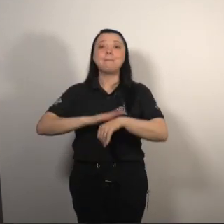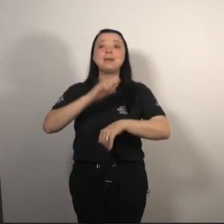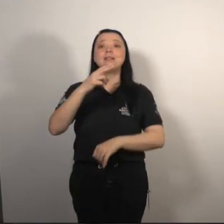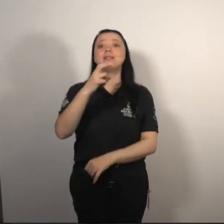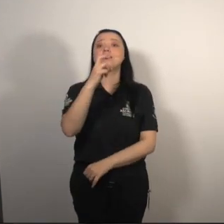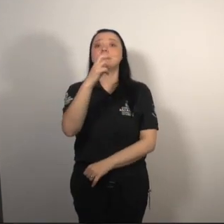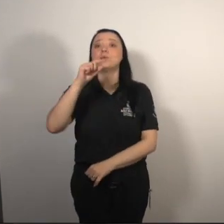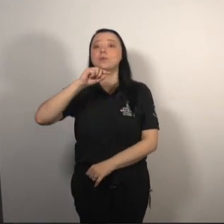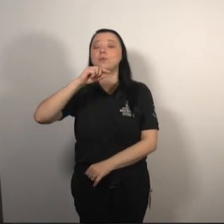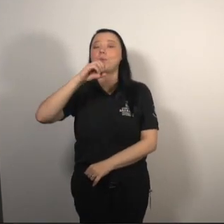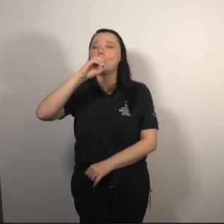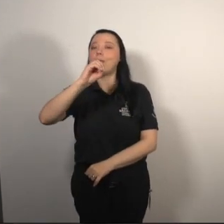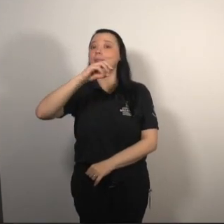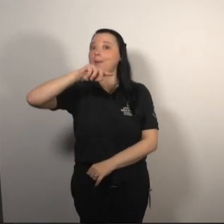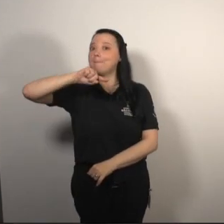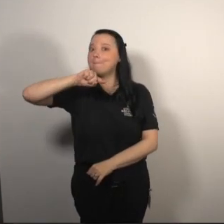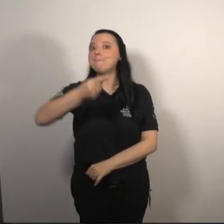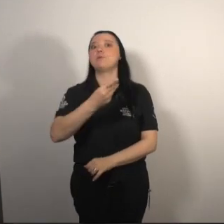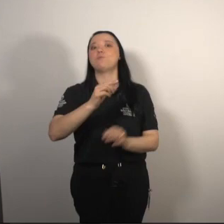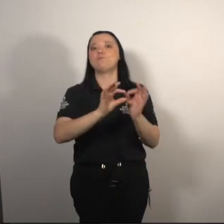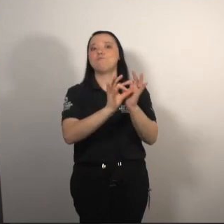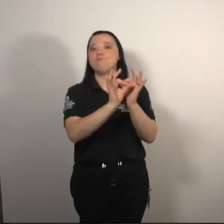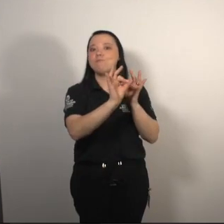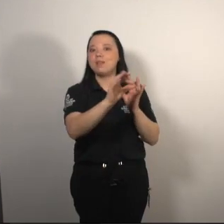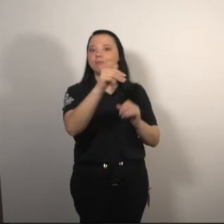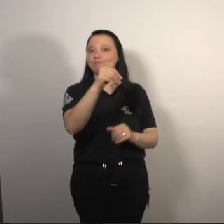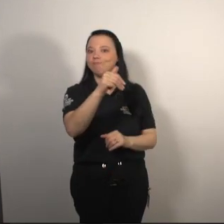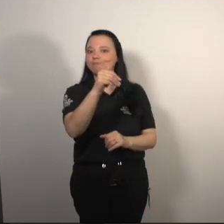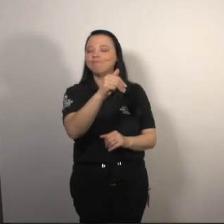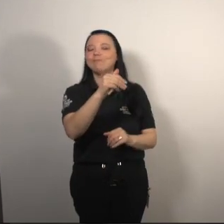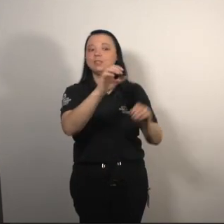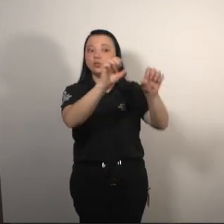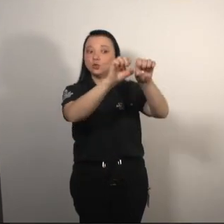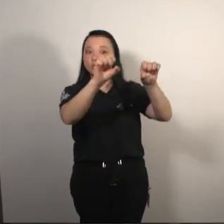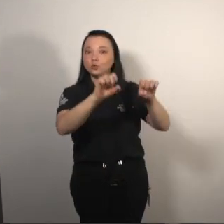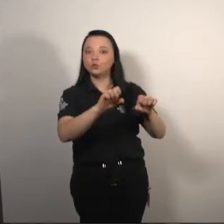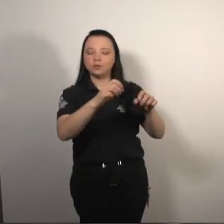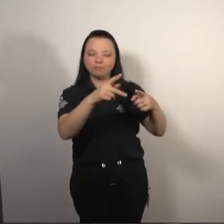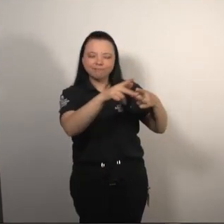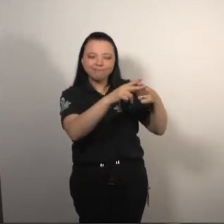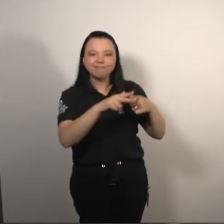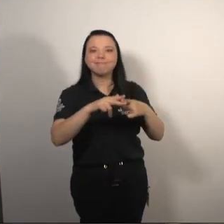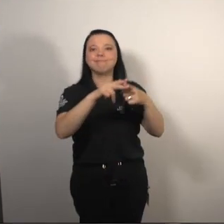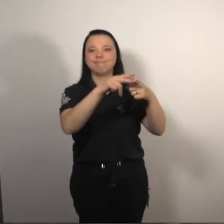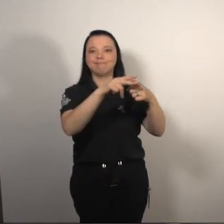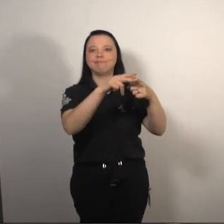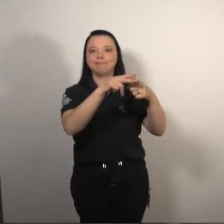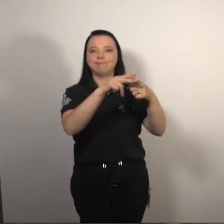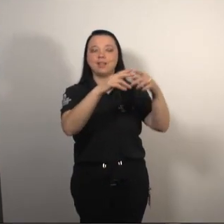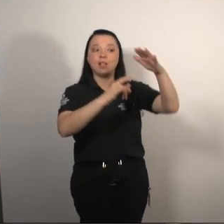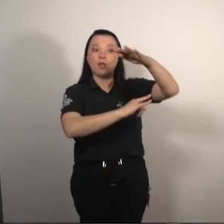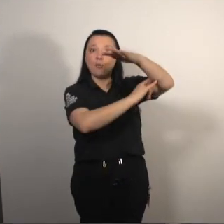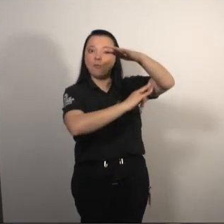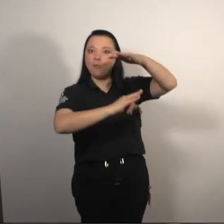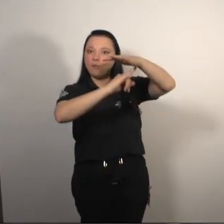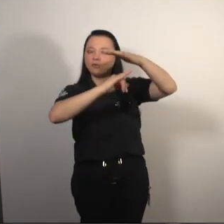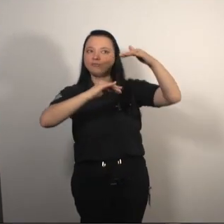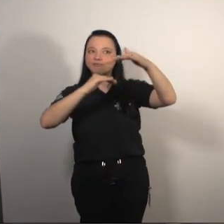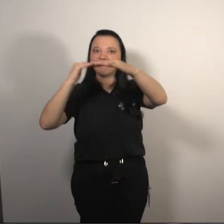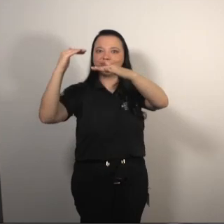metros, mais de 50.000 metros de fissuras recuperadas em pontes e viadutos.